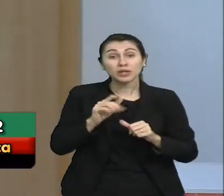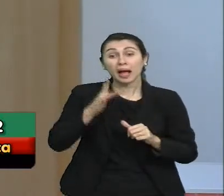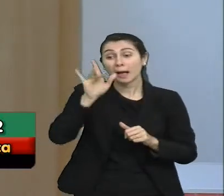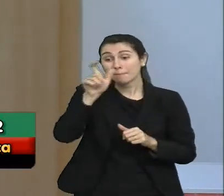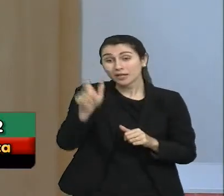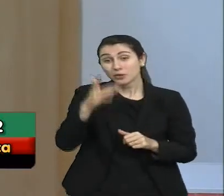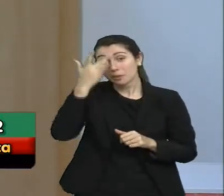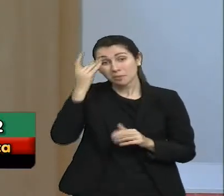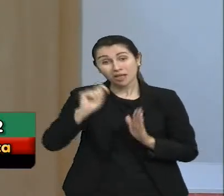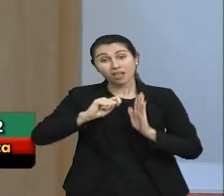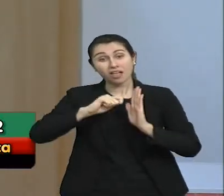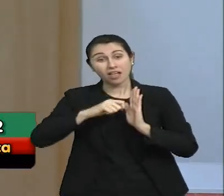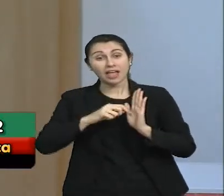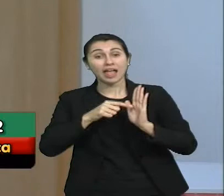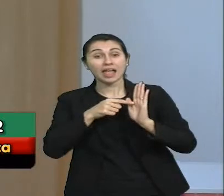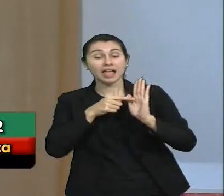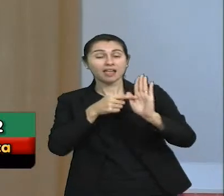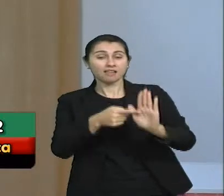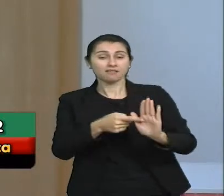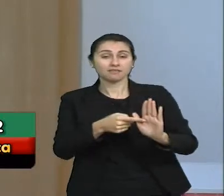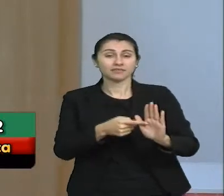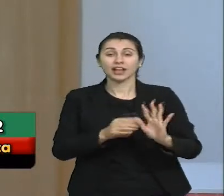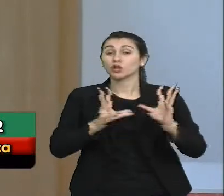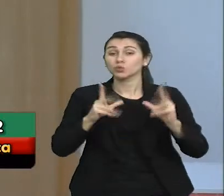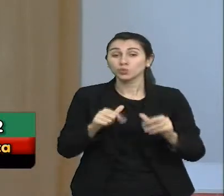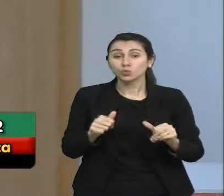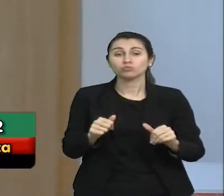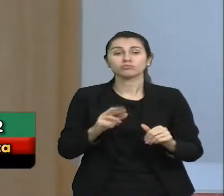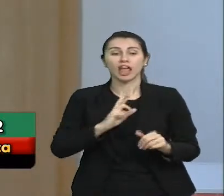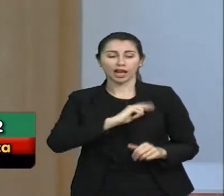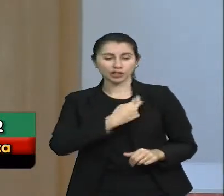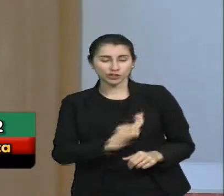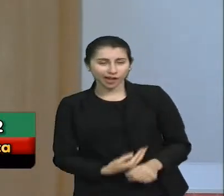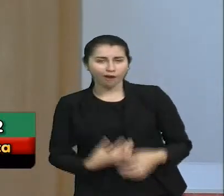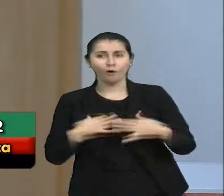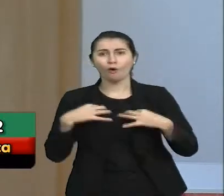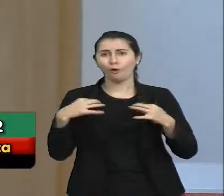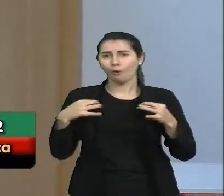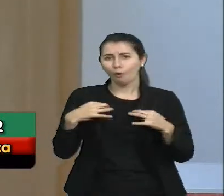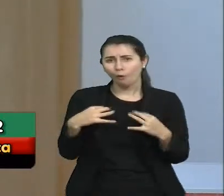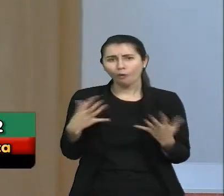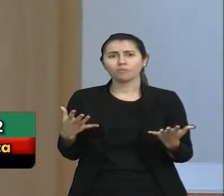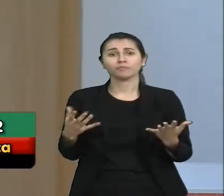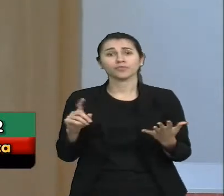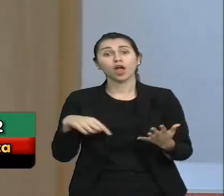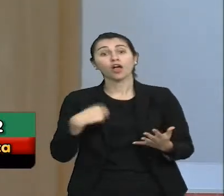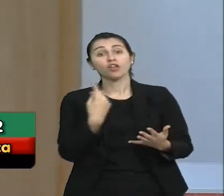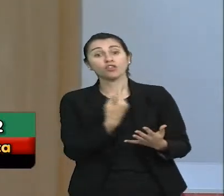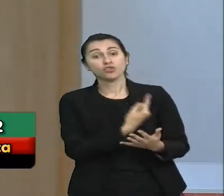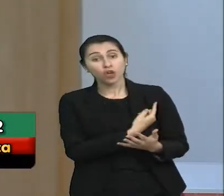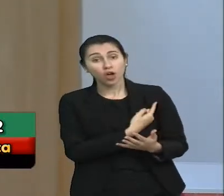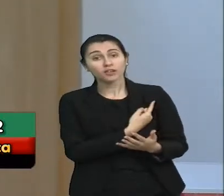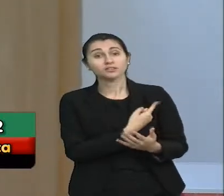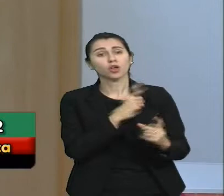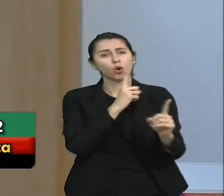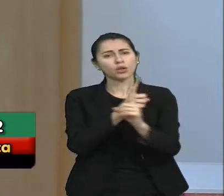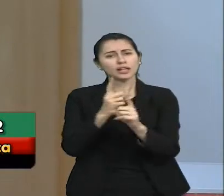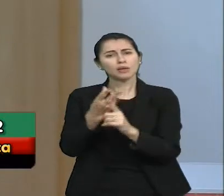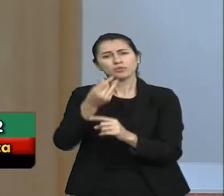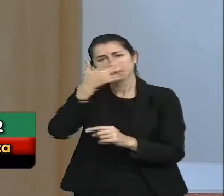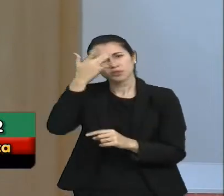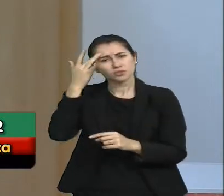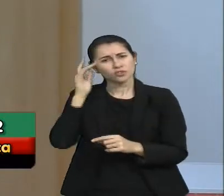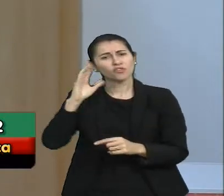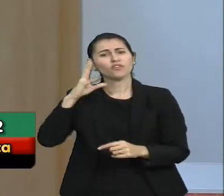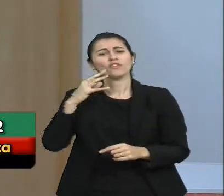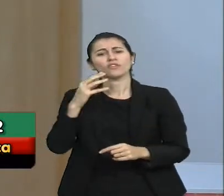a religião, é as vestes, é tudo. Hoje nós encontramos muitos pretos com vergonha de ser pretos. E aí